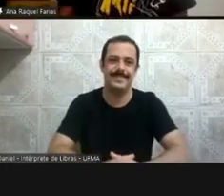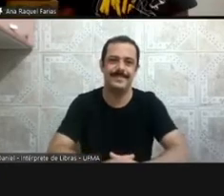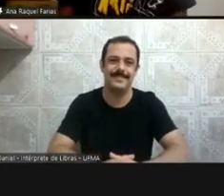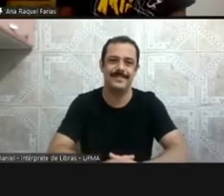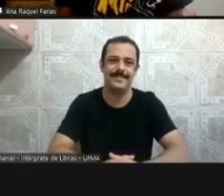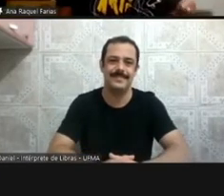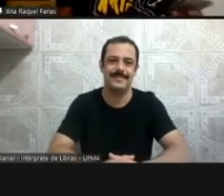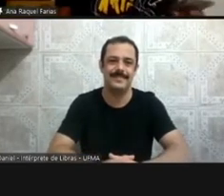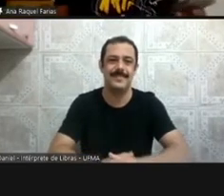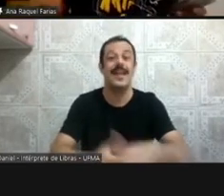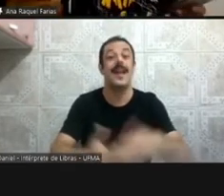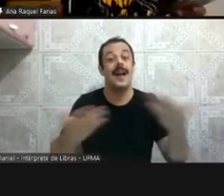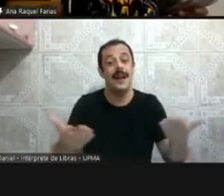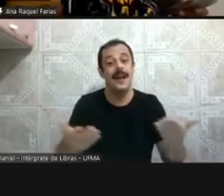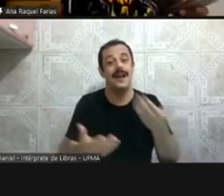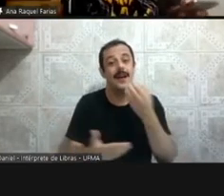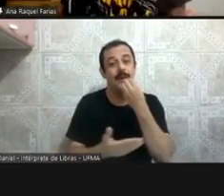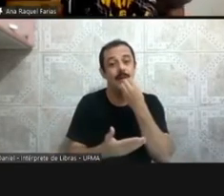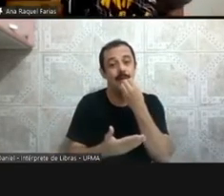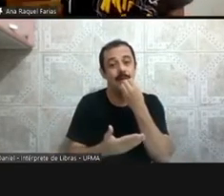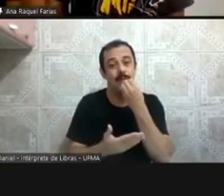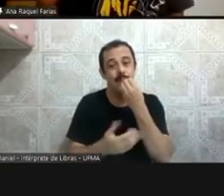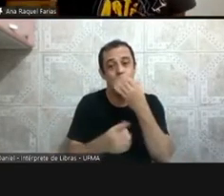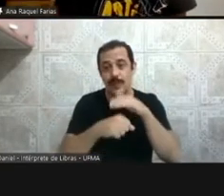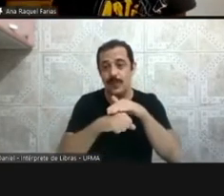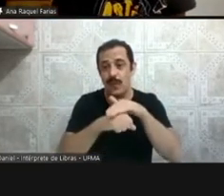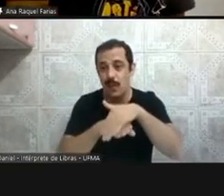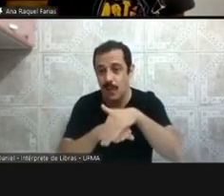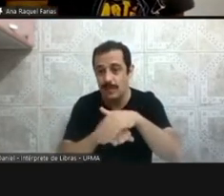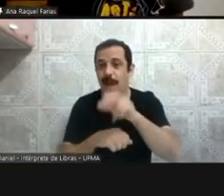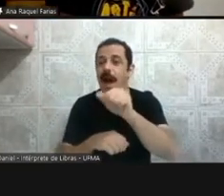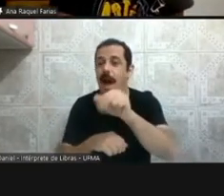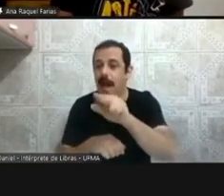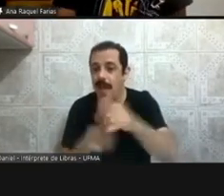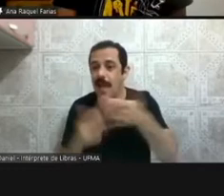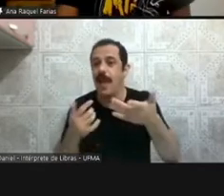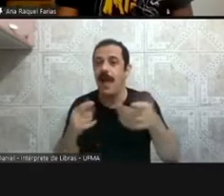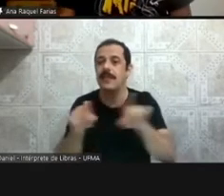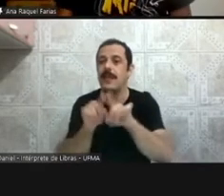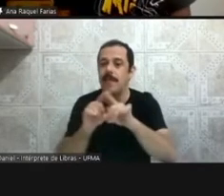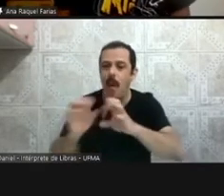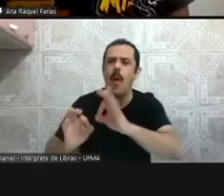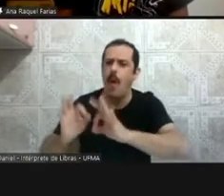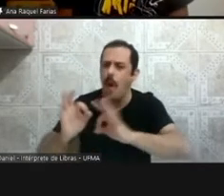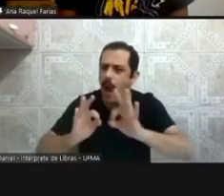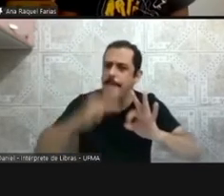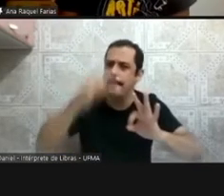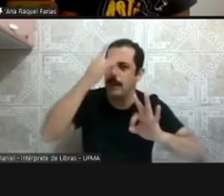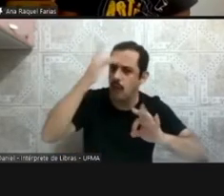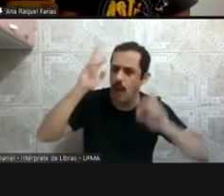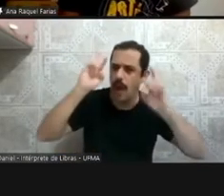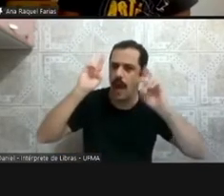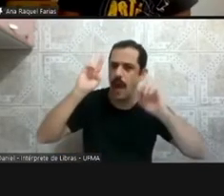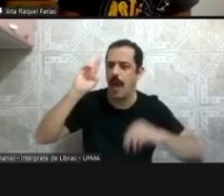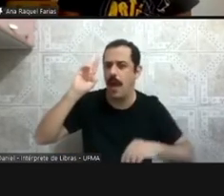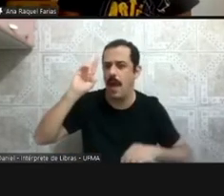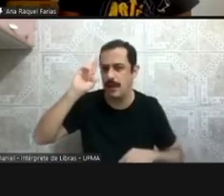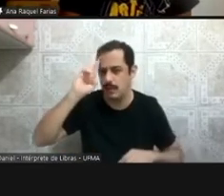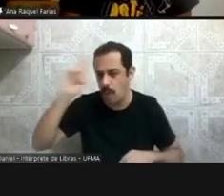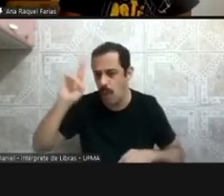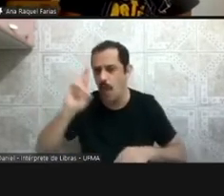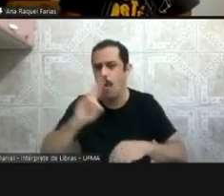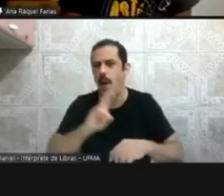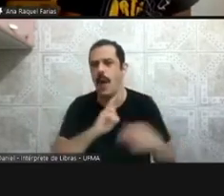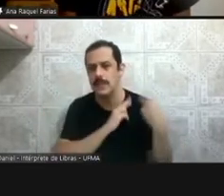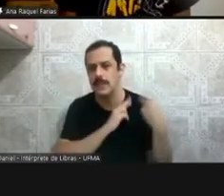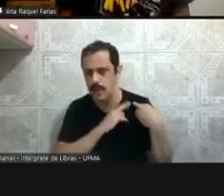Boa noite, Ana Raquel, todos os organizadores da primeira Bienal da Uni no